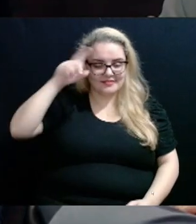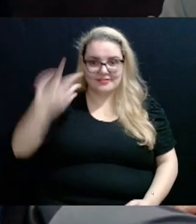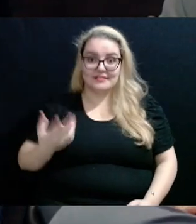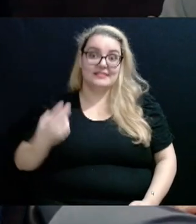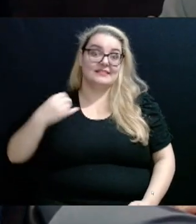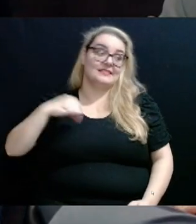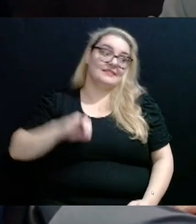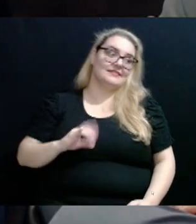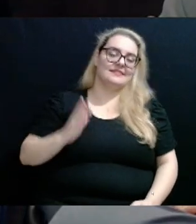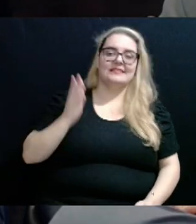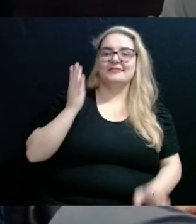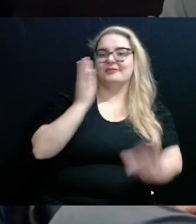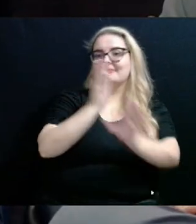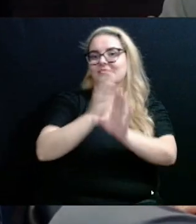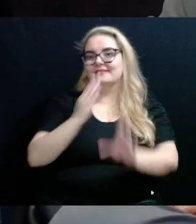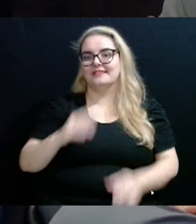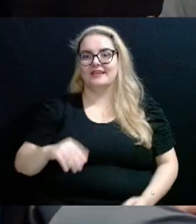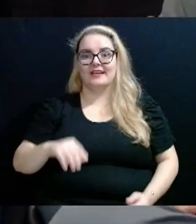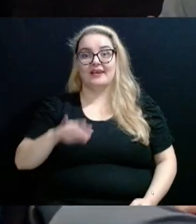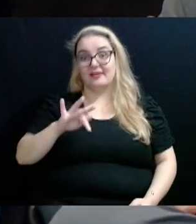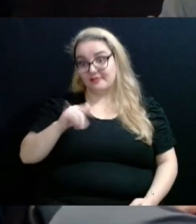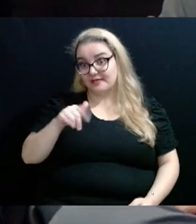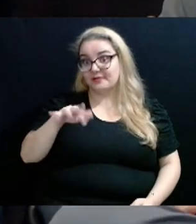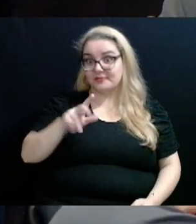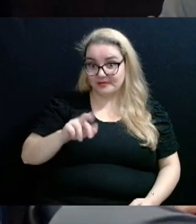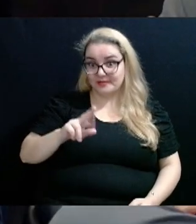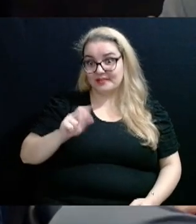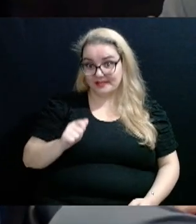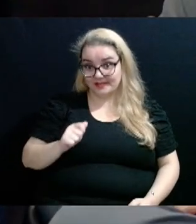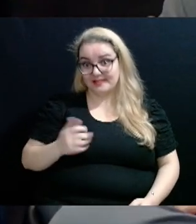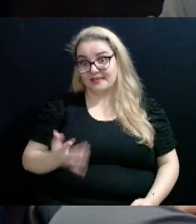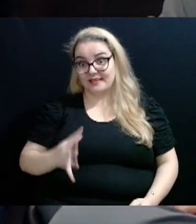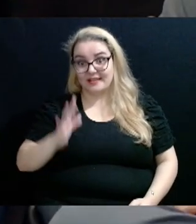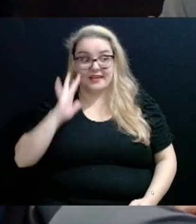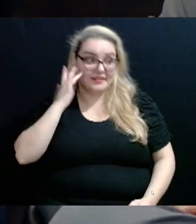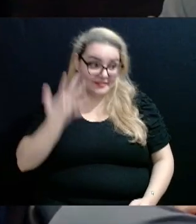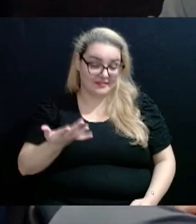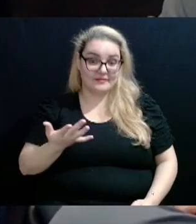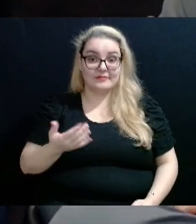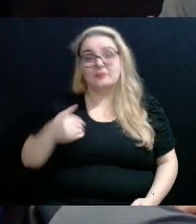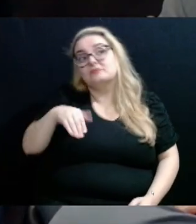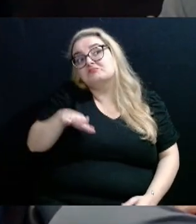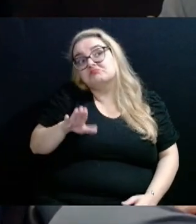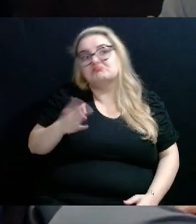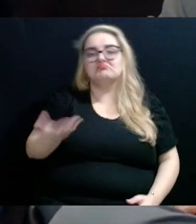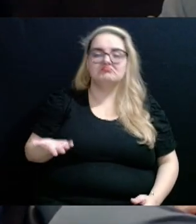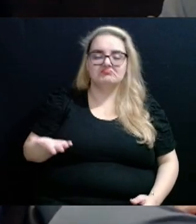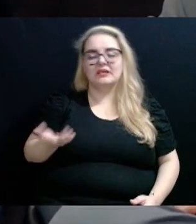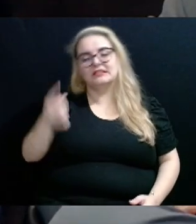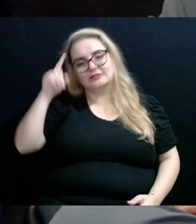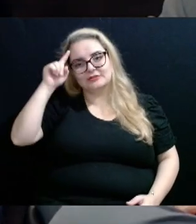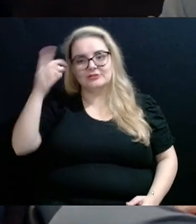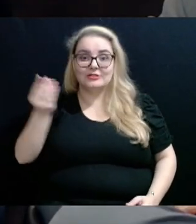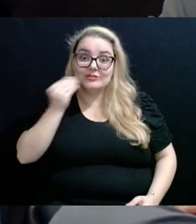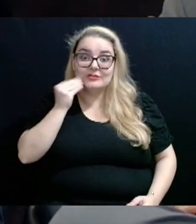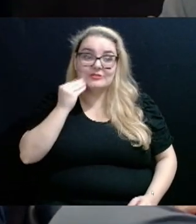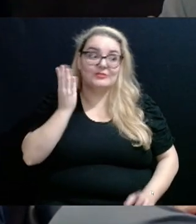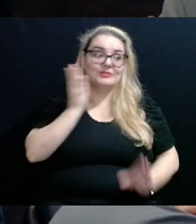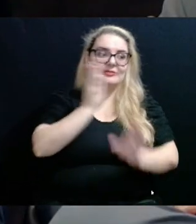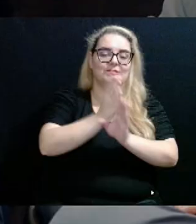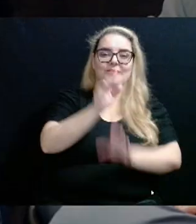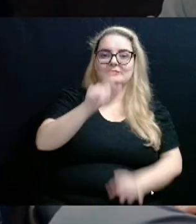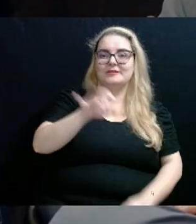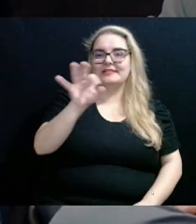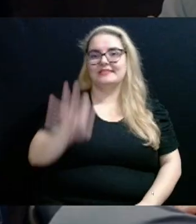esperava, ou se iria ser só mais um dia de você tentando encontrar aquela pessoa certa para trocar com você, ou